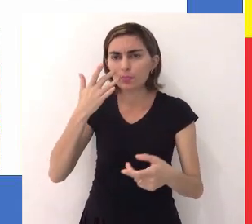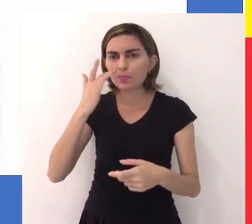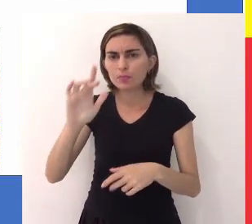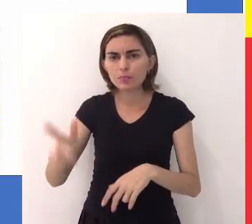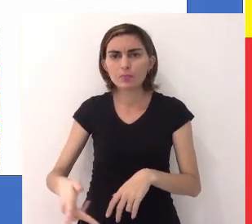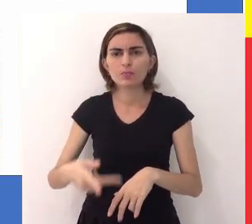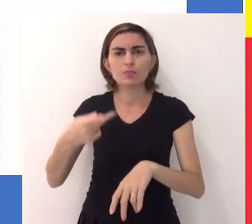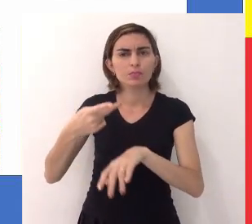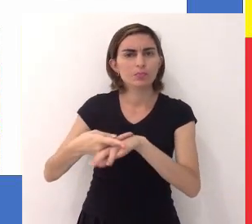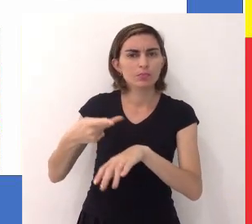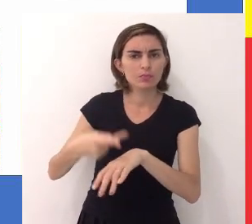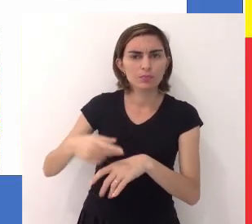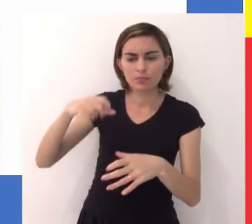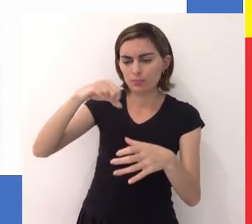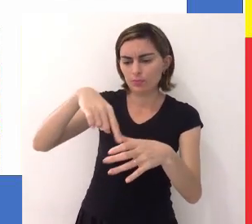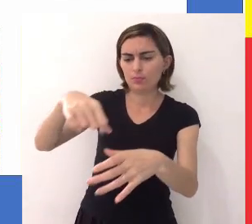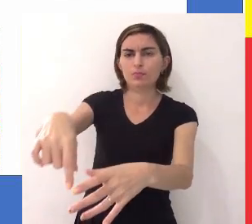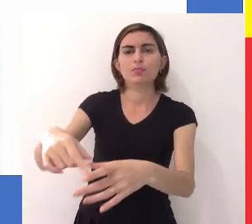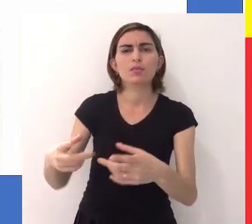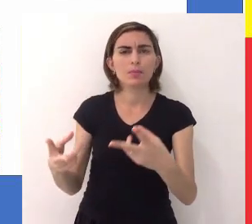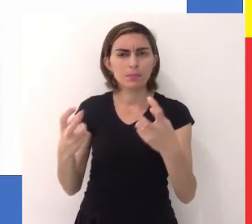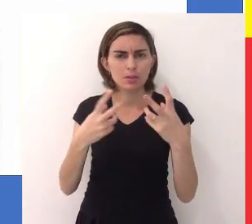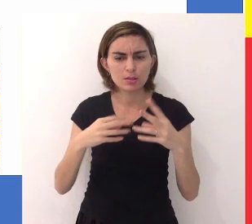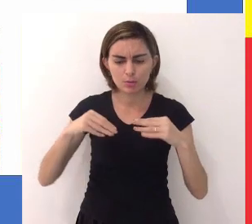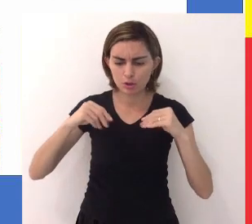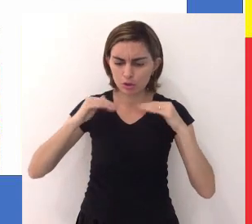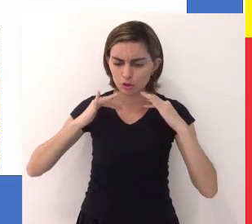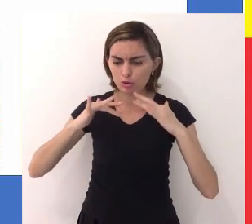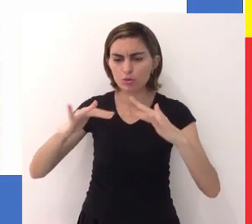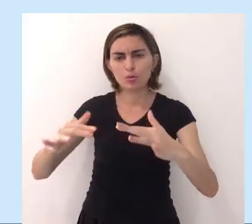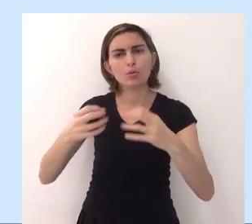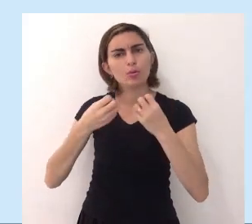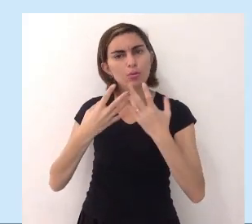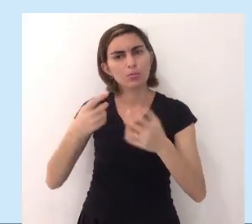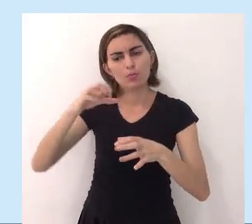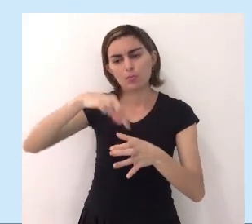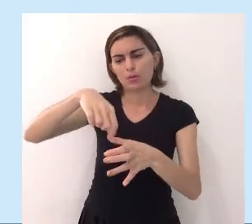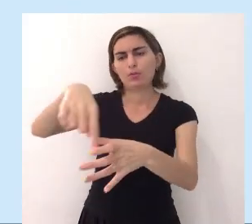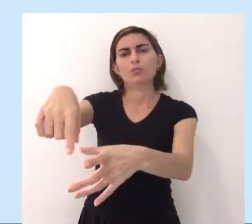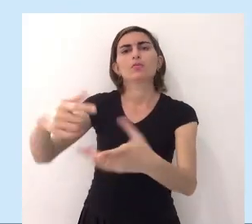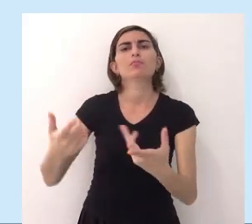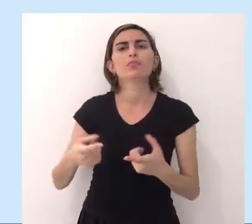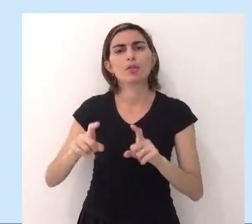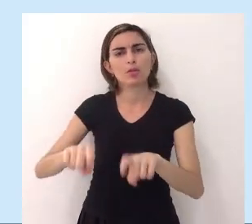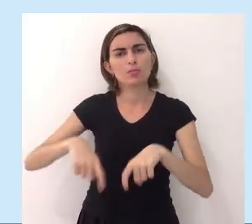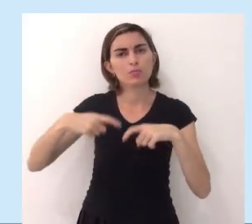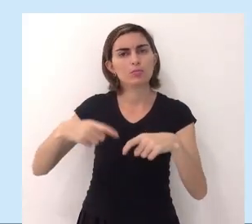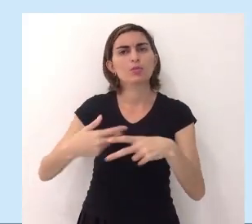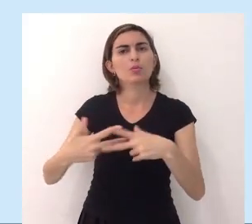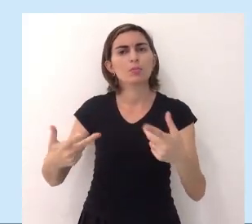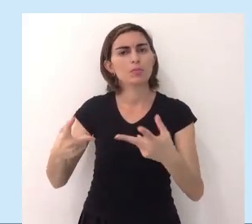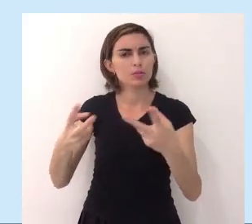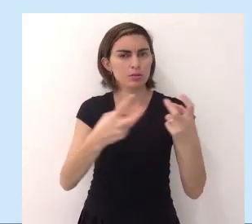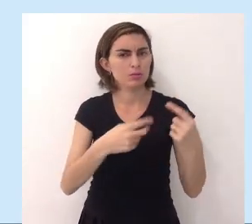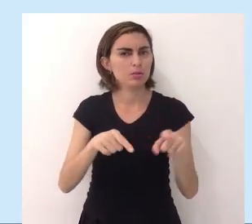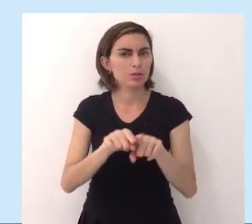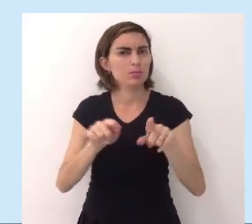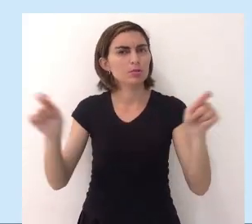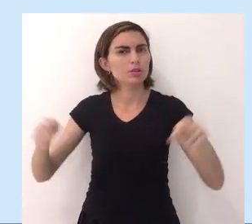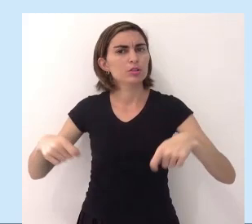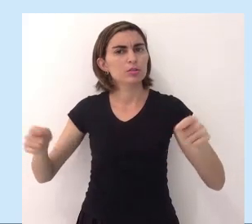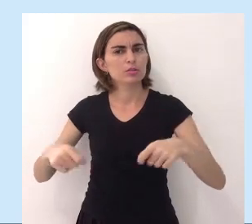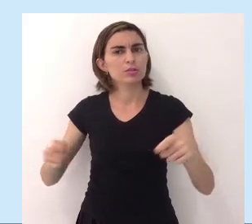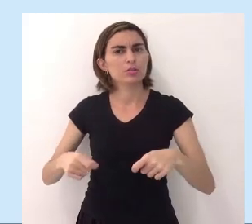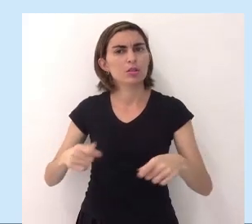de plantação, e ele chegava nesses ambientes, percebiam o solo, né, chegava nos ambientes, começavam a perceber também que dava